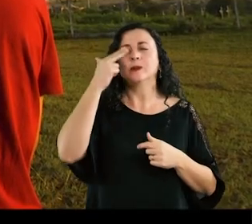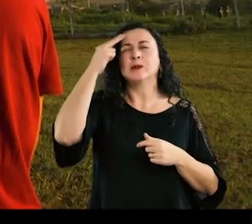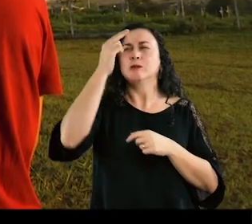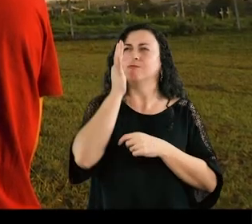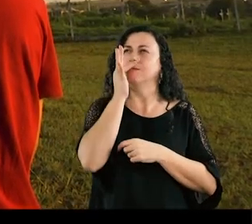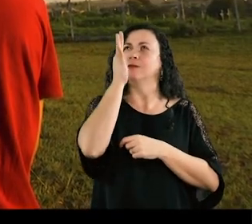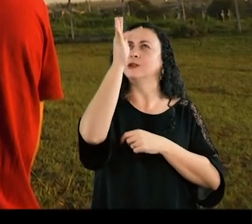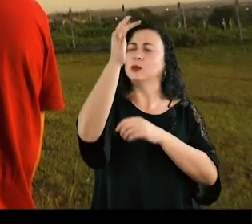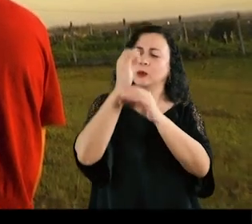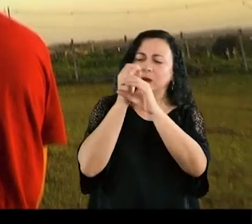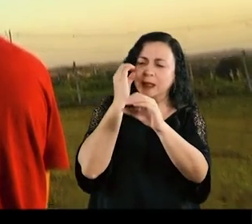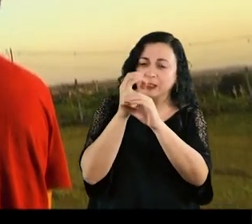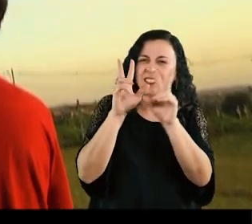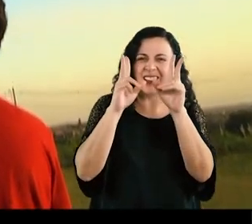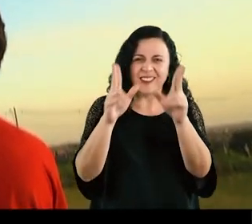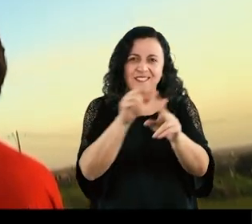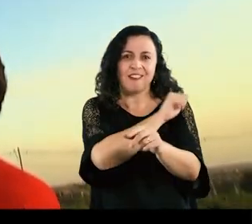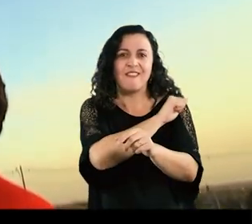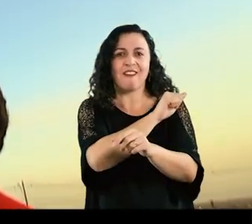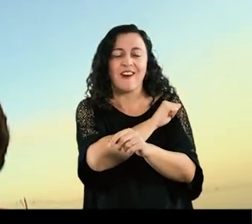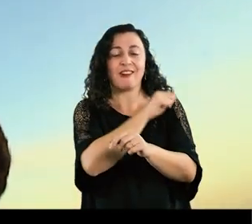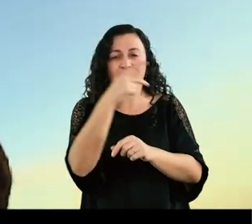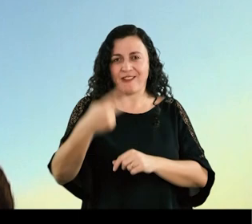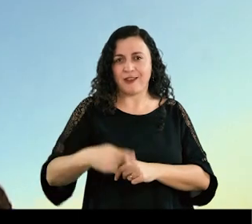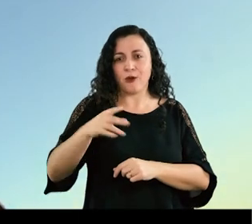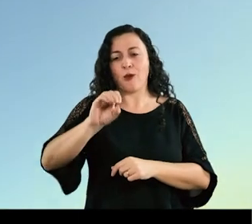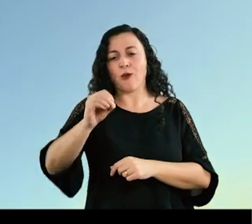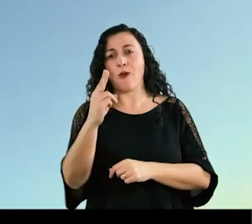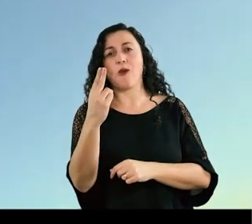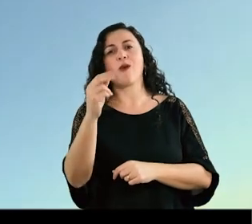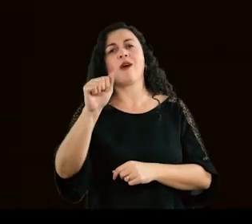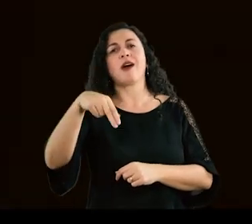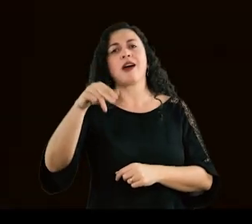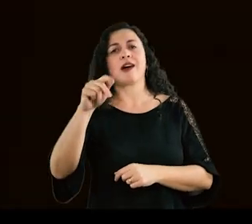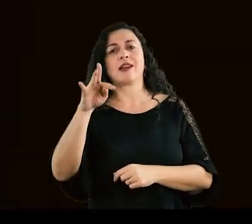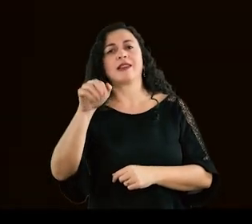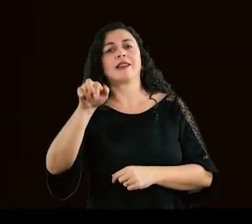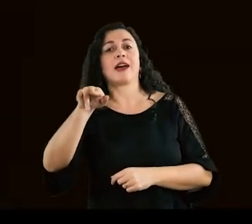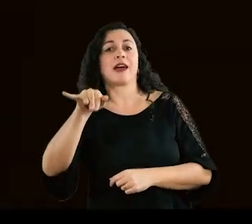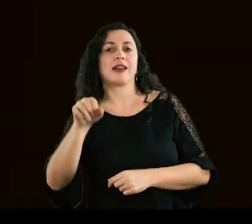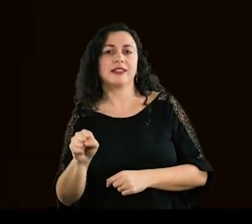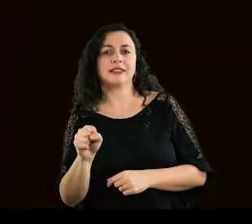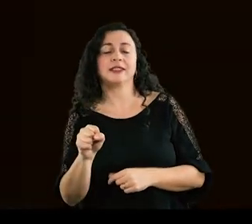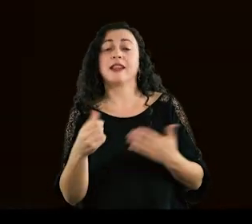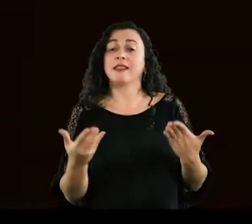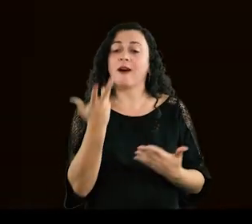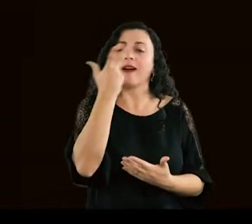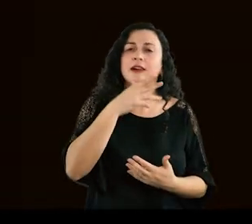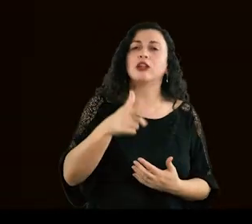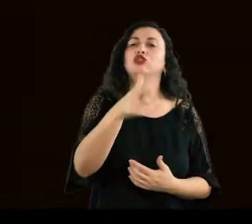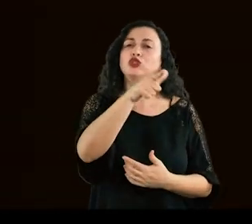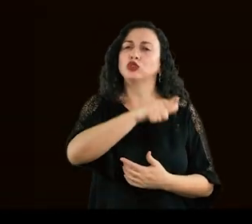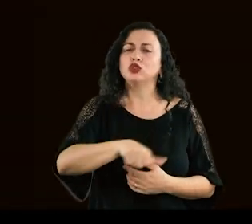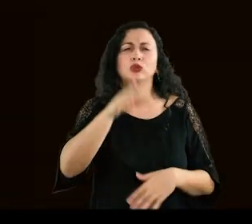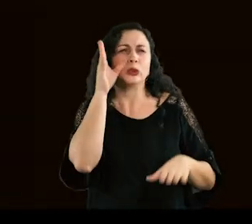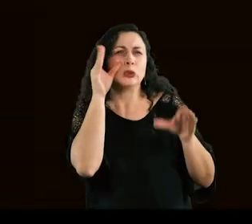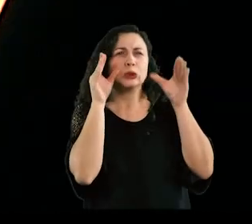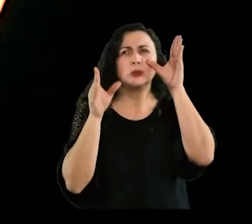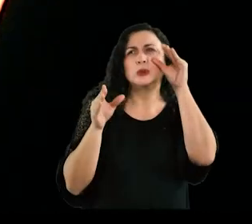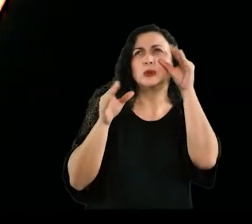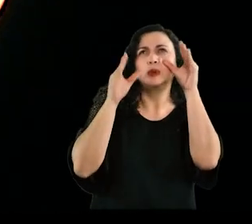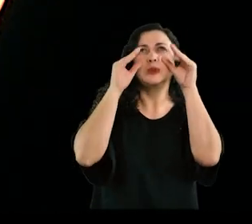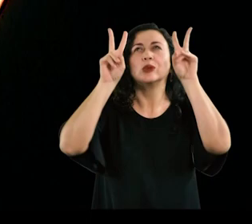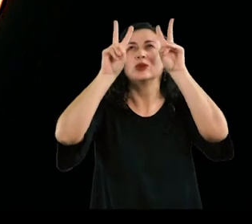cientista, como os alunos do Astrolab ou da Antares, não se realiza, as crianças seguem desvendando o mundo